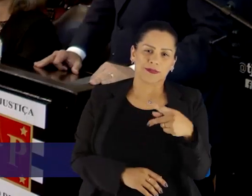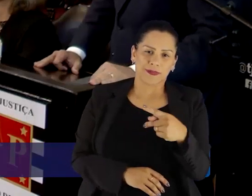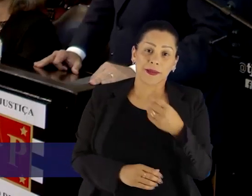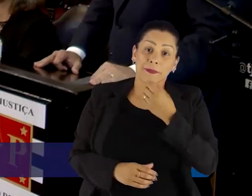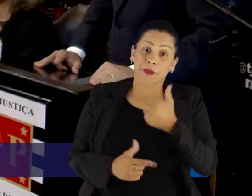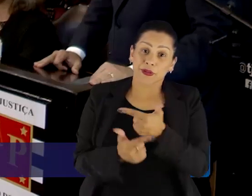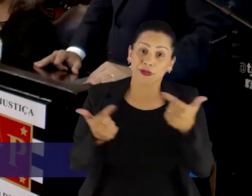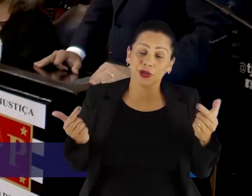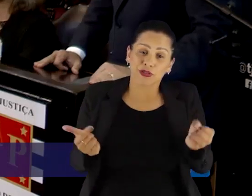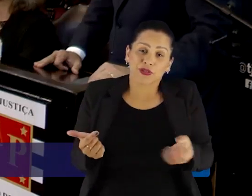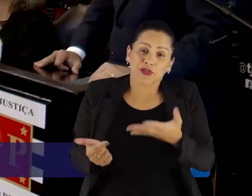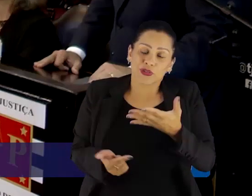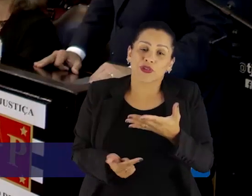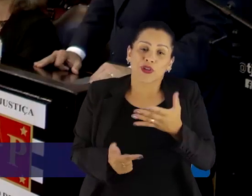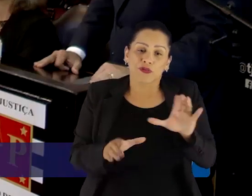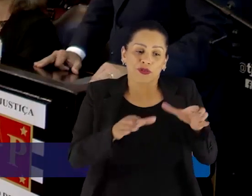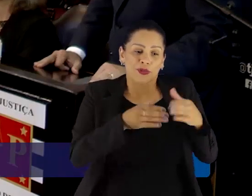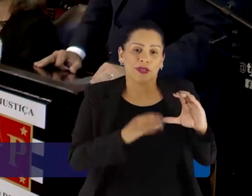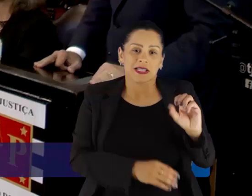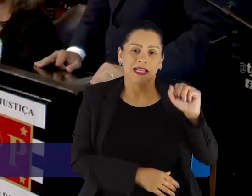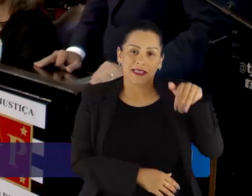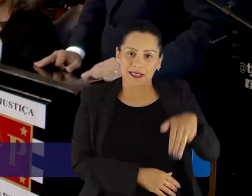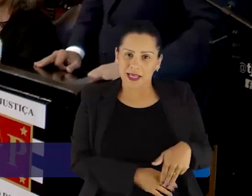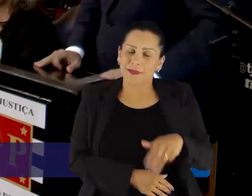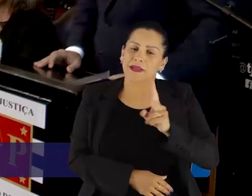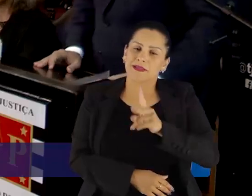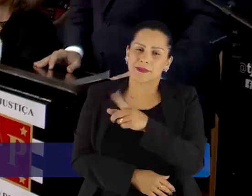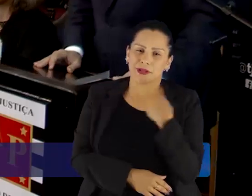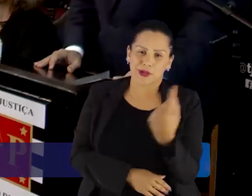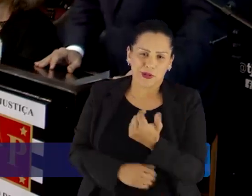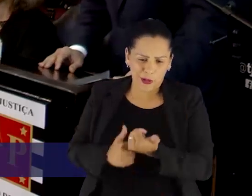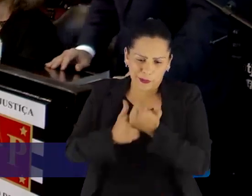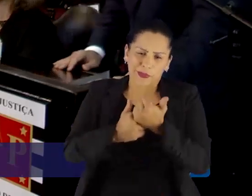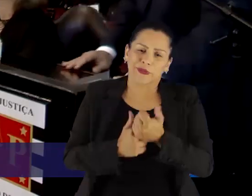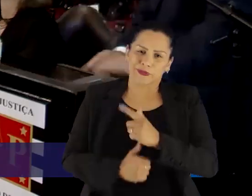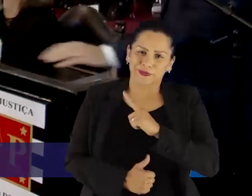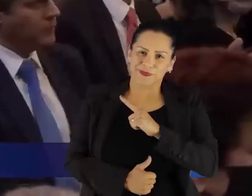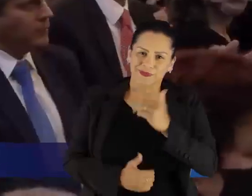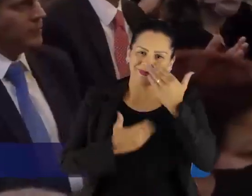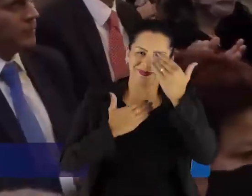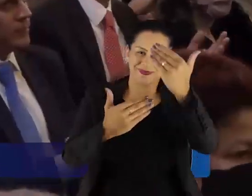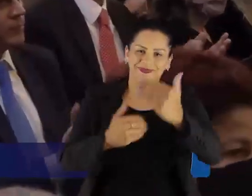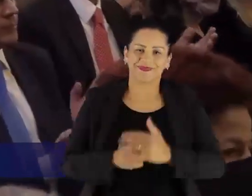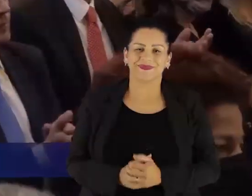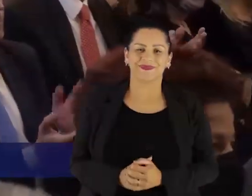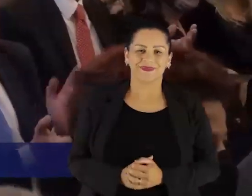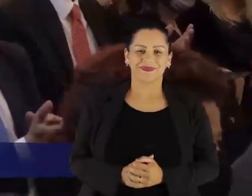a nova direção do tribunal conte sempre com o poder executivo Muito obrigado